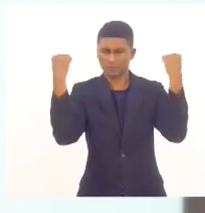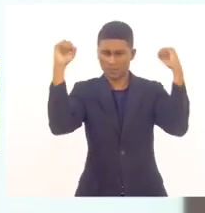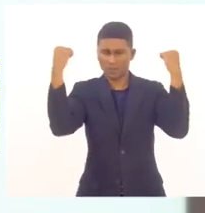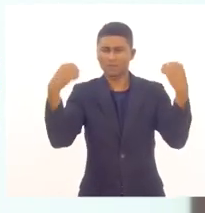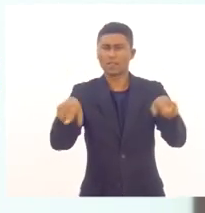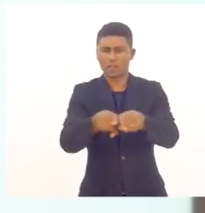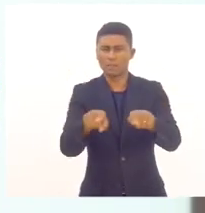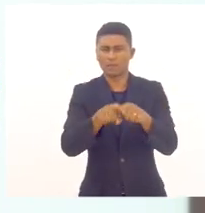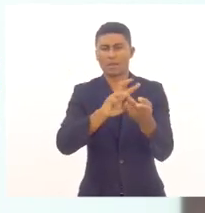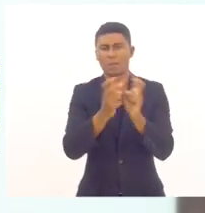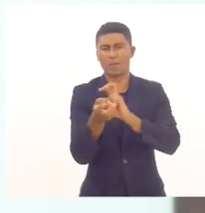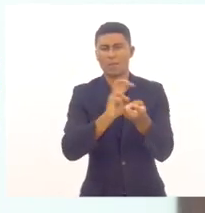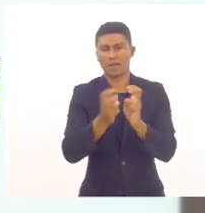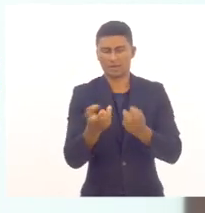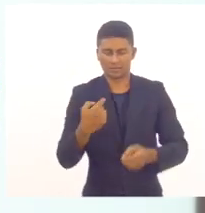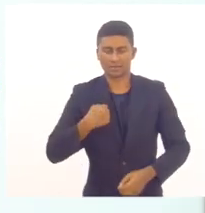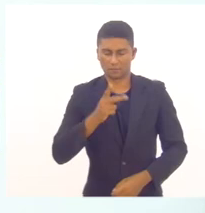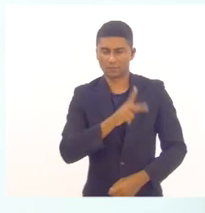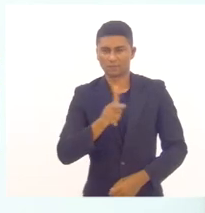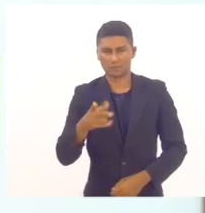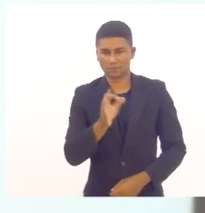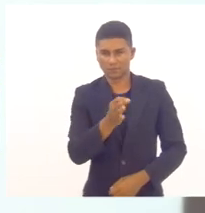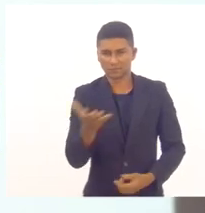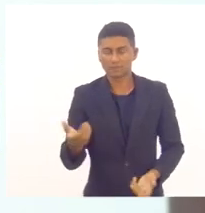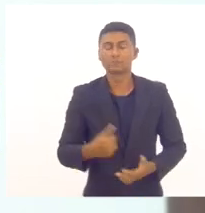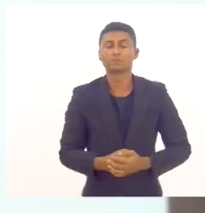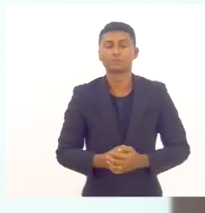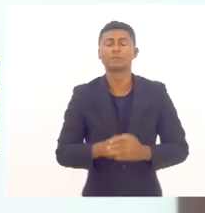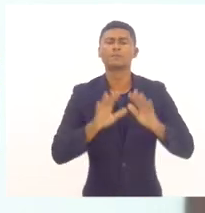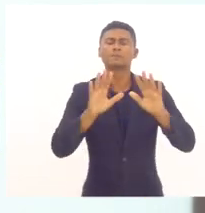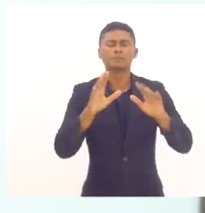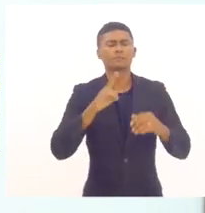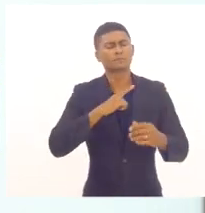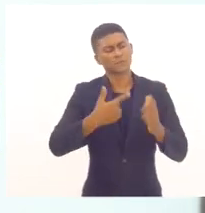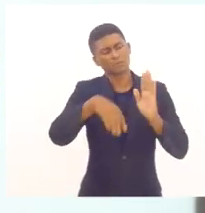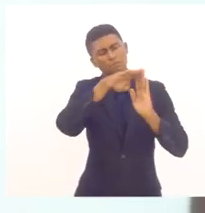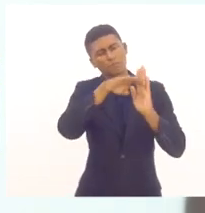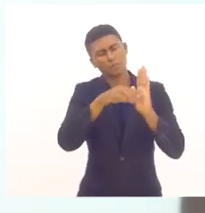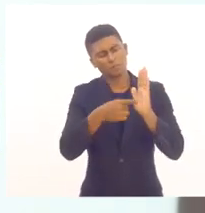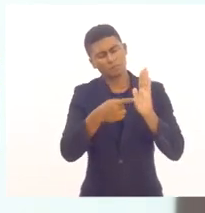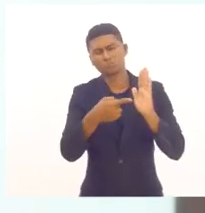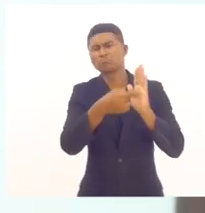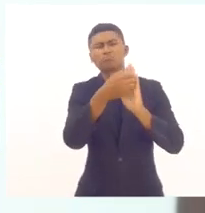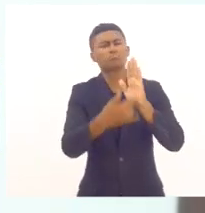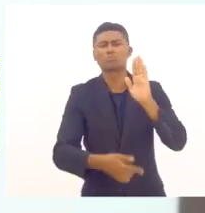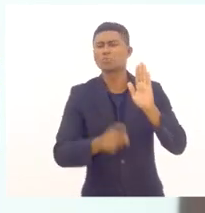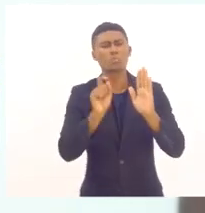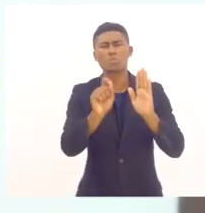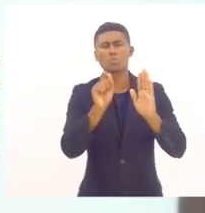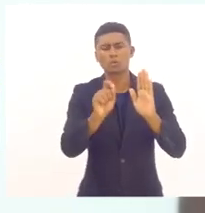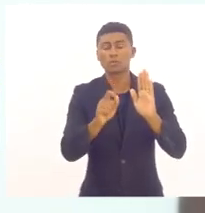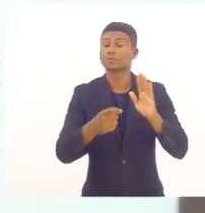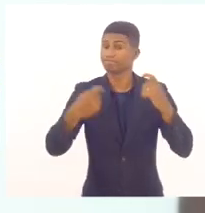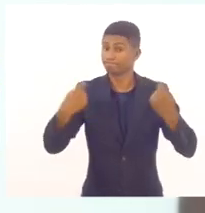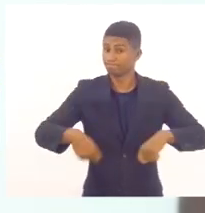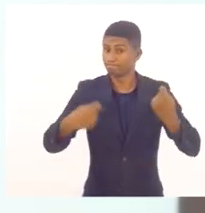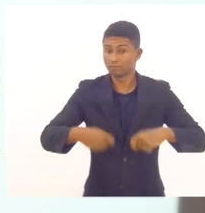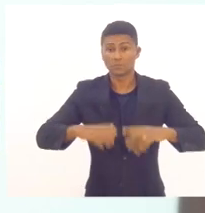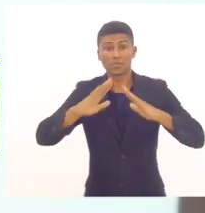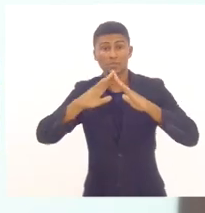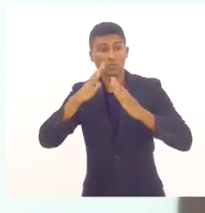E tem um ponto do programa que fala articular com as escolas da